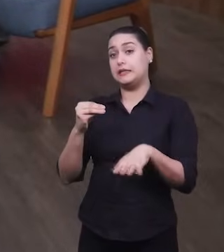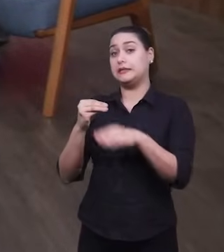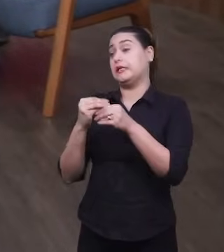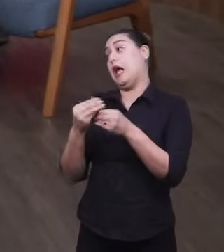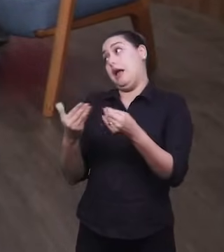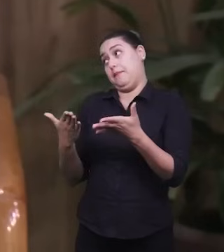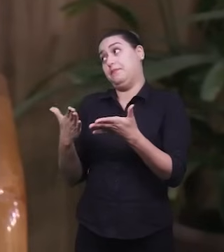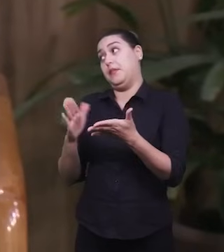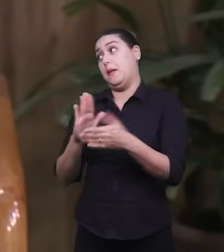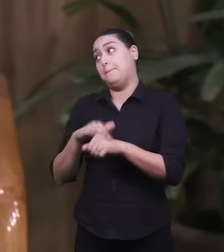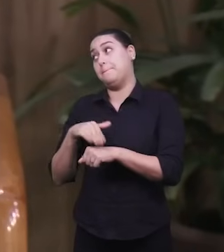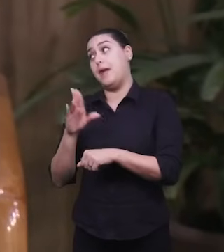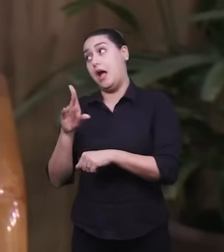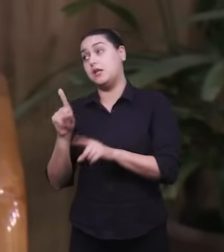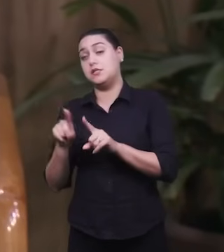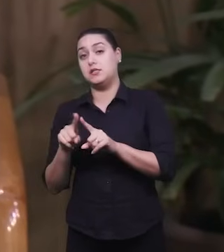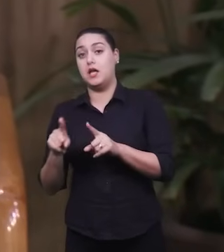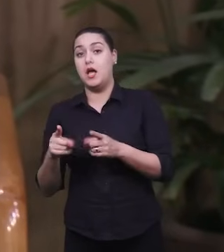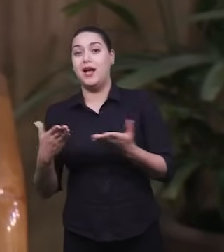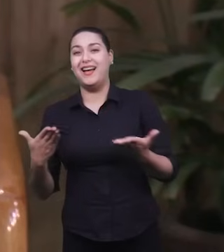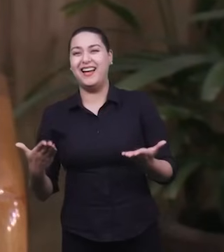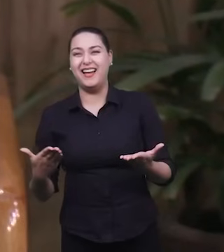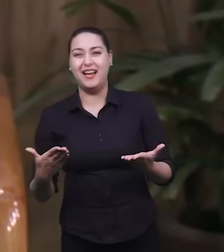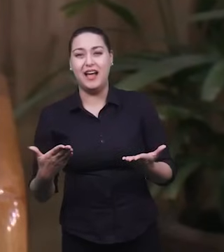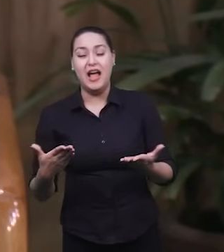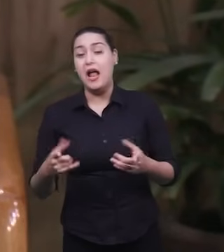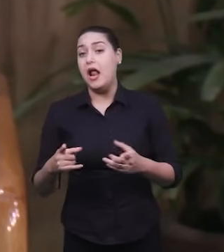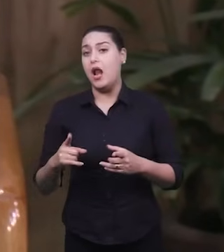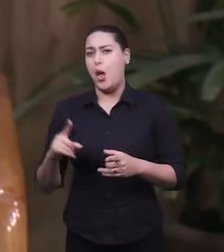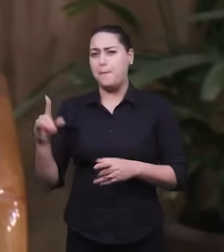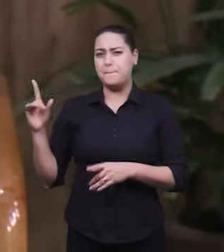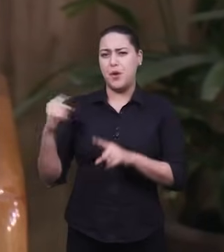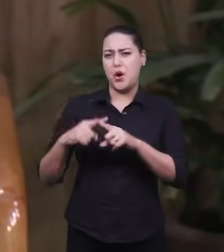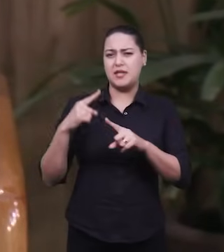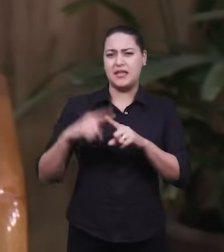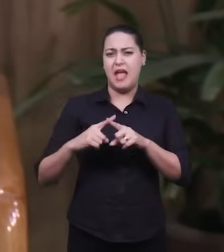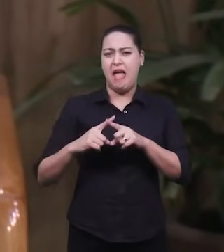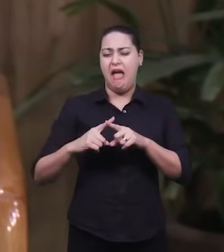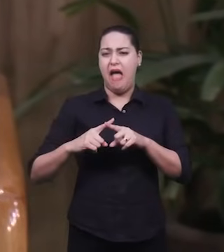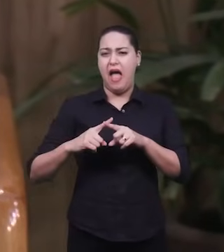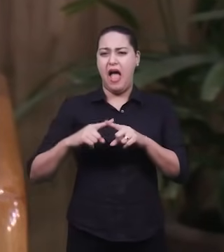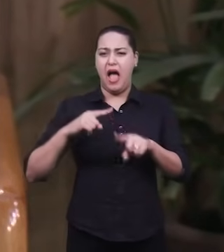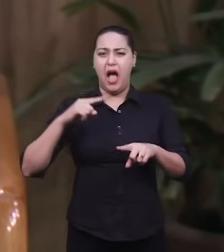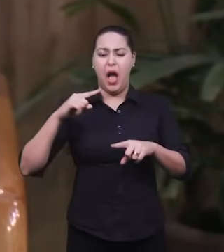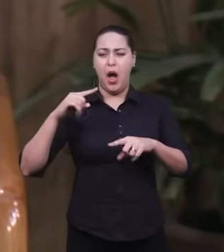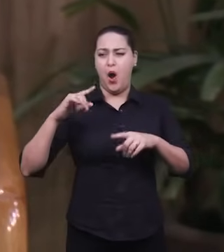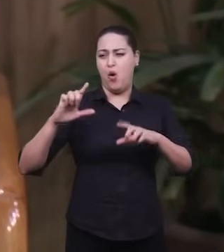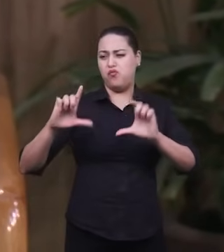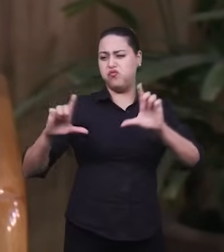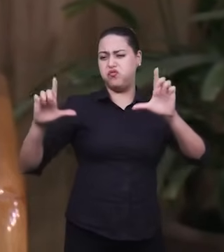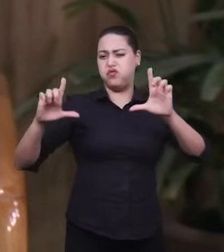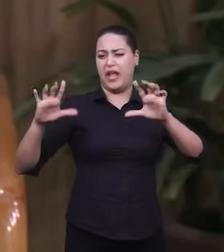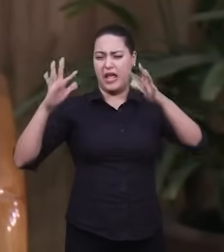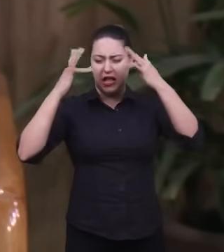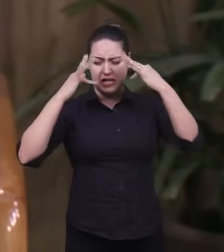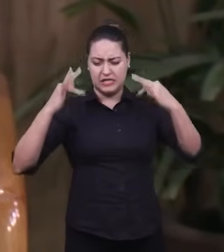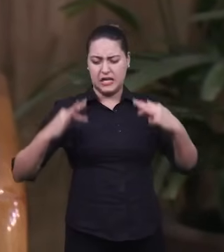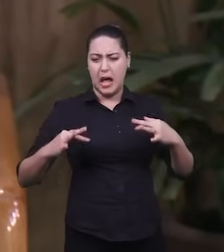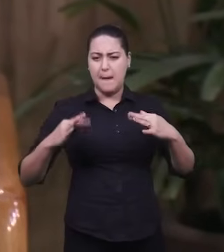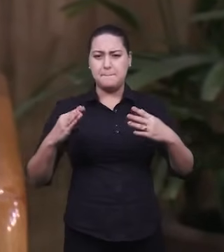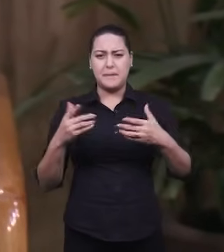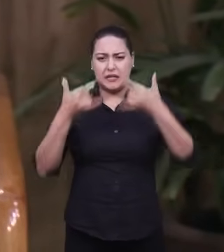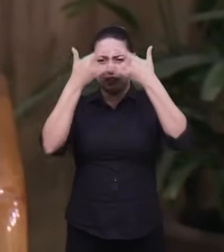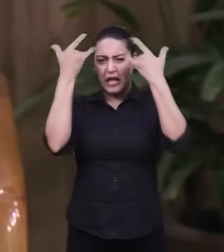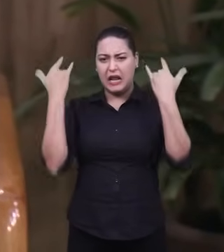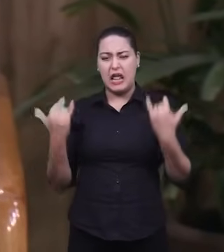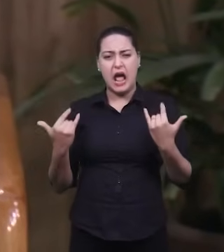Não é a sua exuberância física, material, visível, arquitetônica. É o poder de Deus,